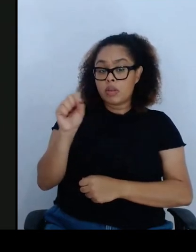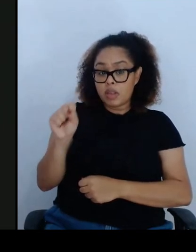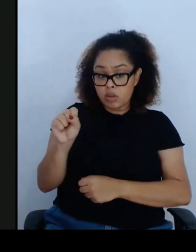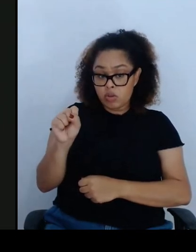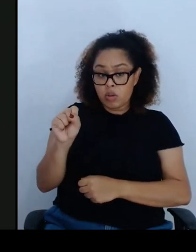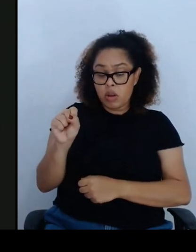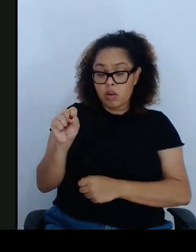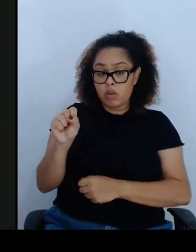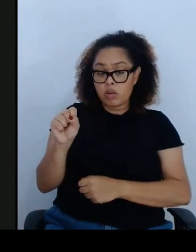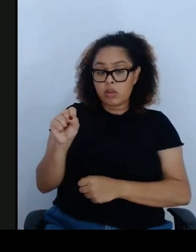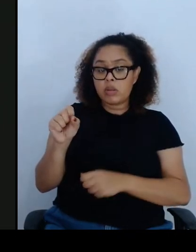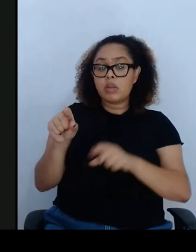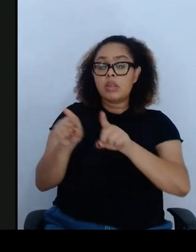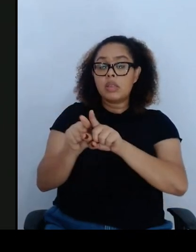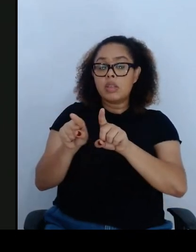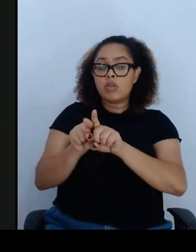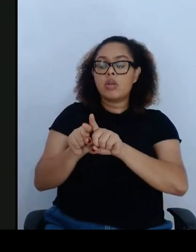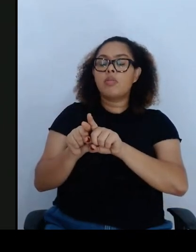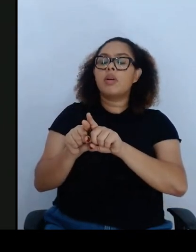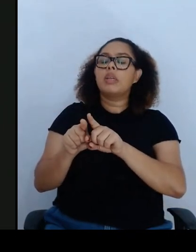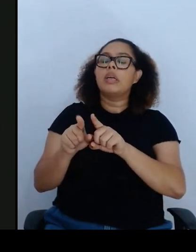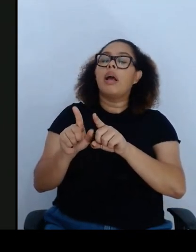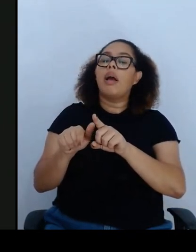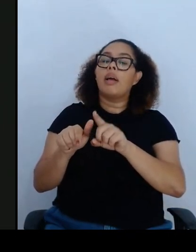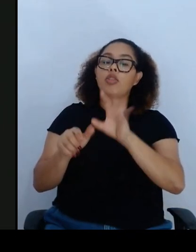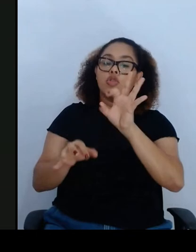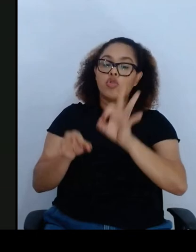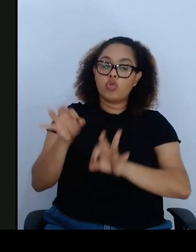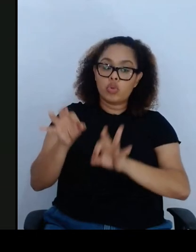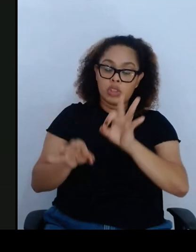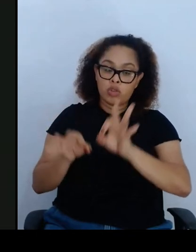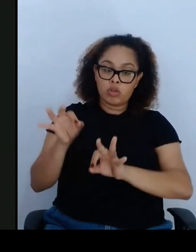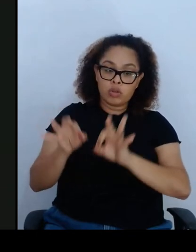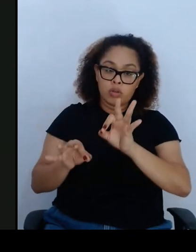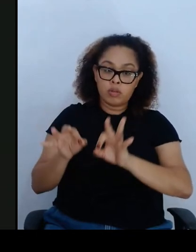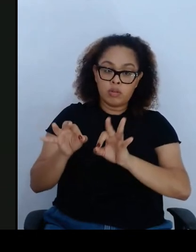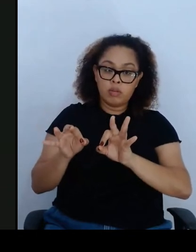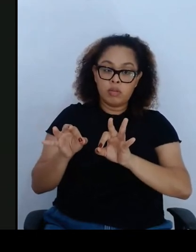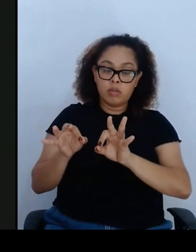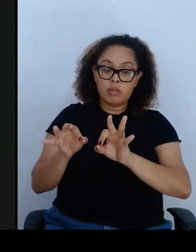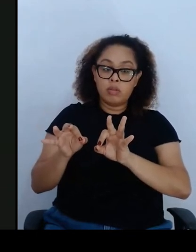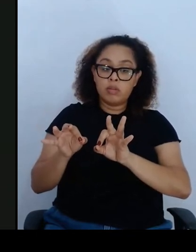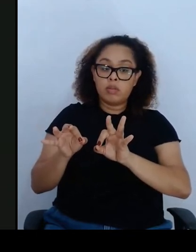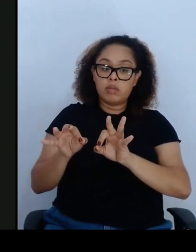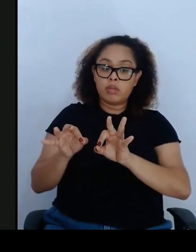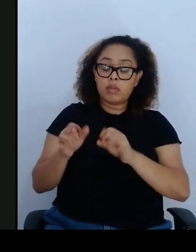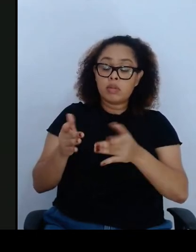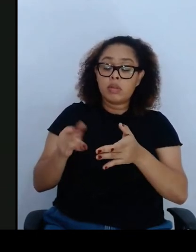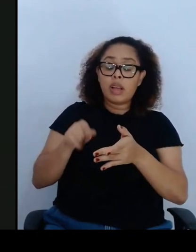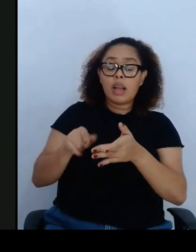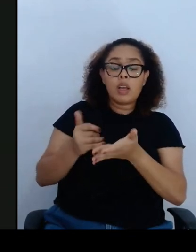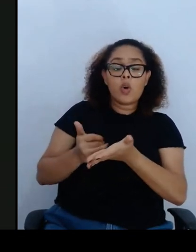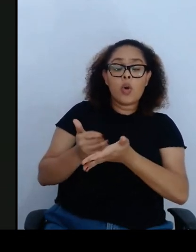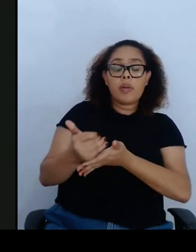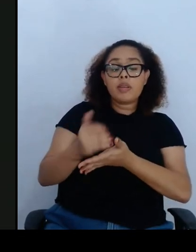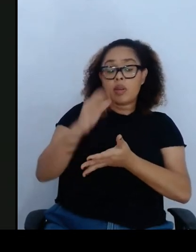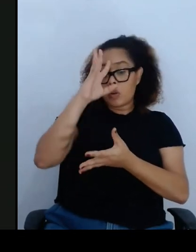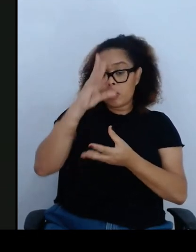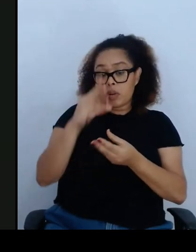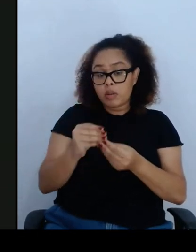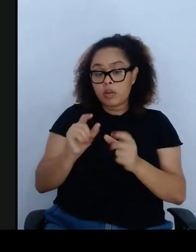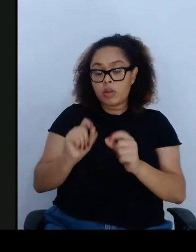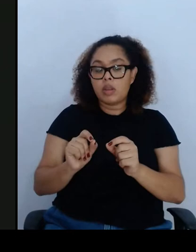penal um caso jurídico e começa assim tão a utilizar esses